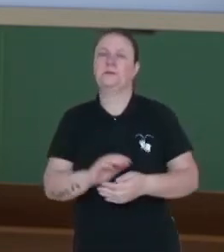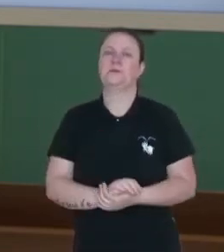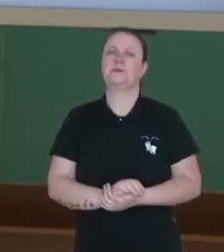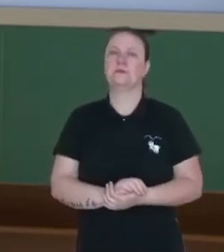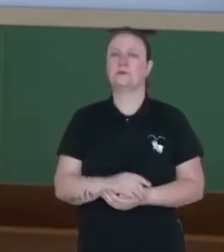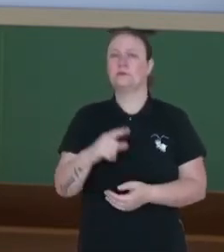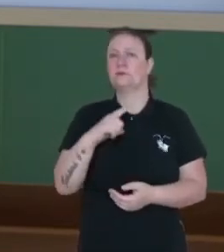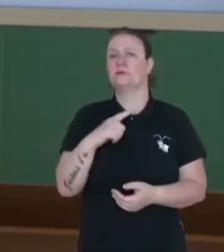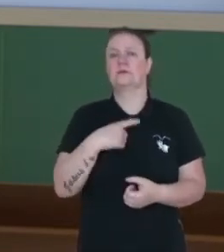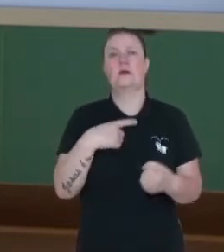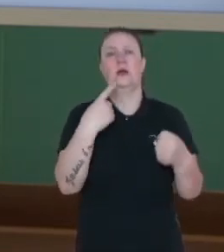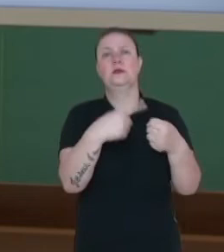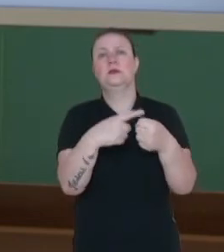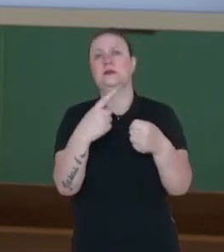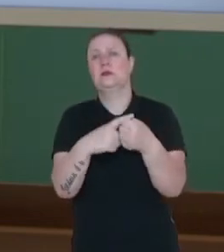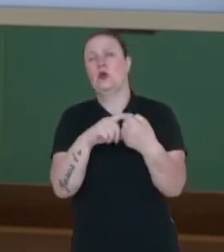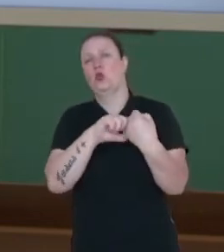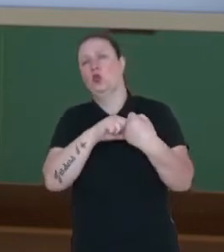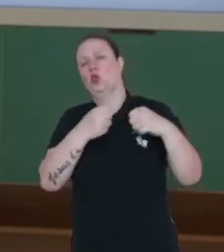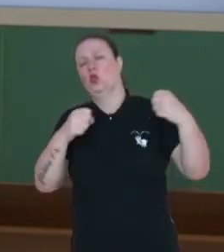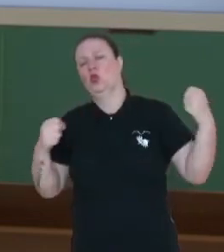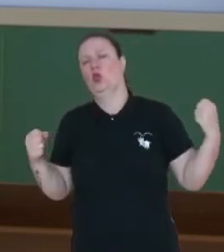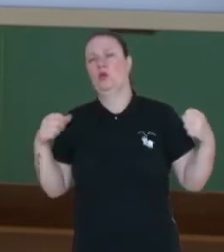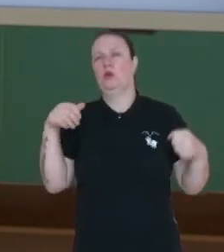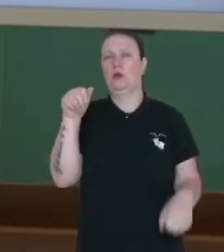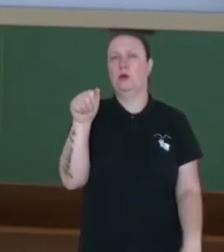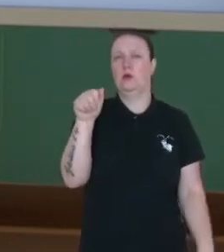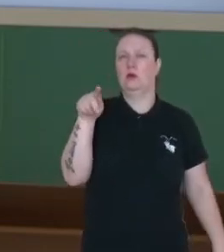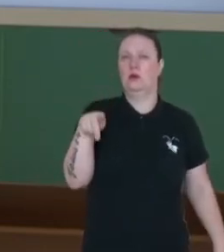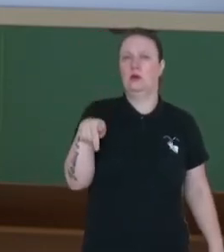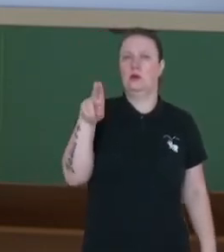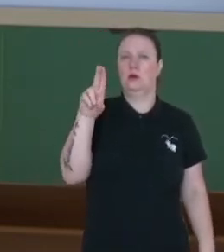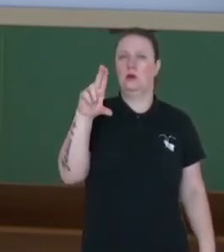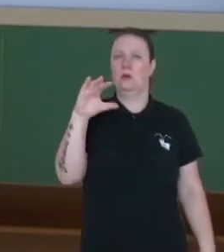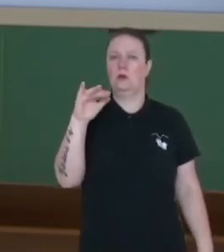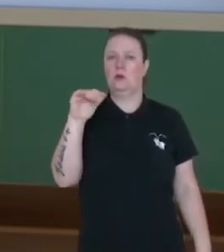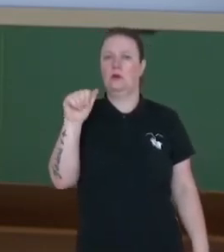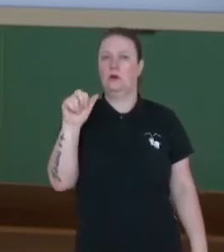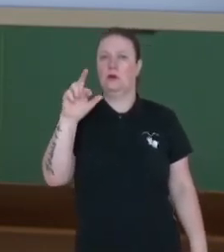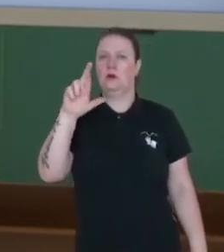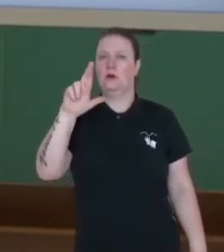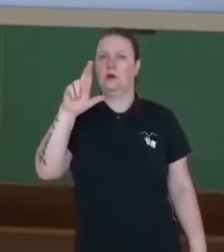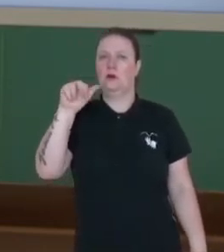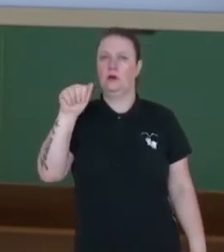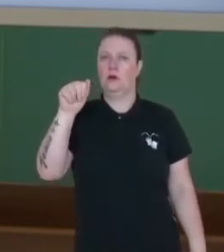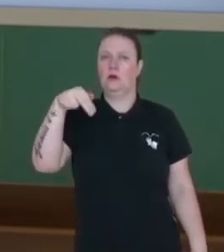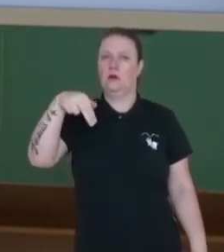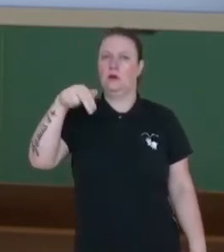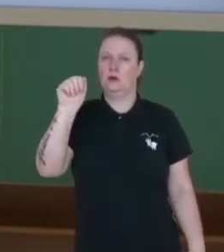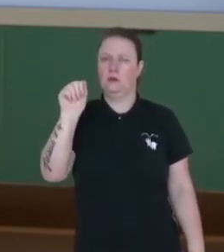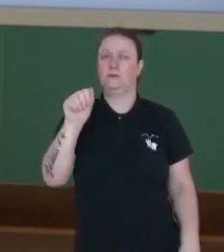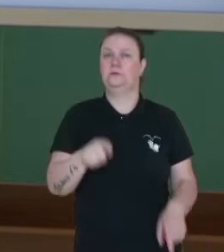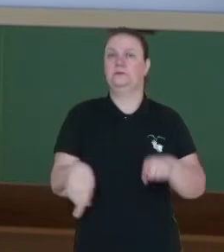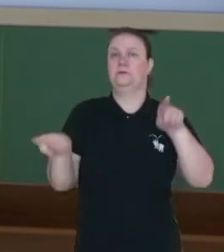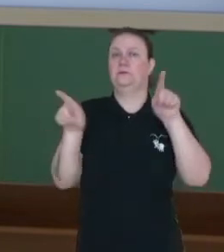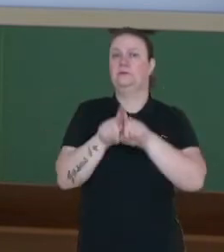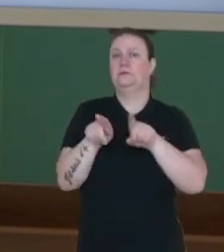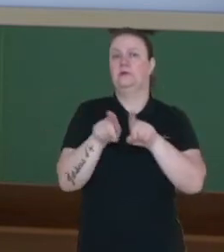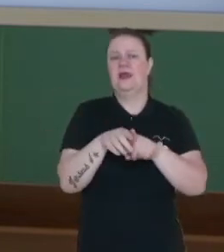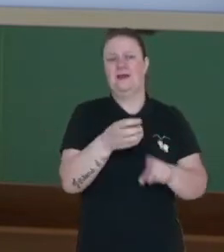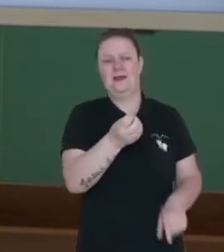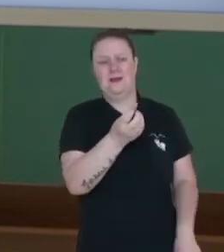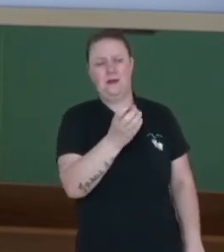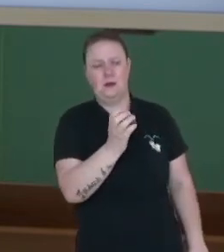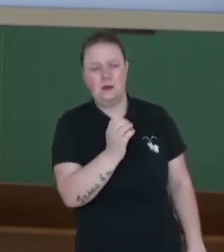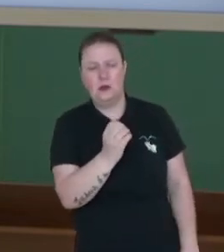grandes cidades, como por exemplo Apucarana, que está ali na casa dos seus 60, 65 anos, que são cidades fundadas